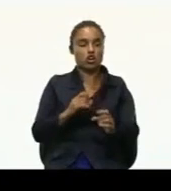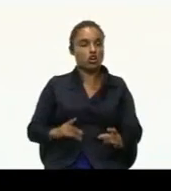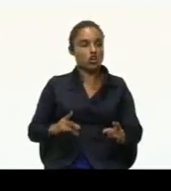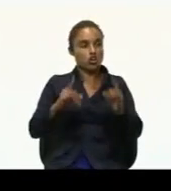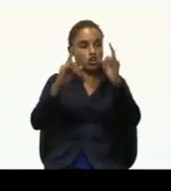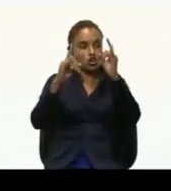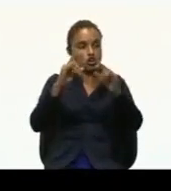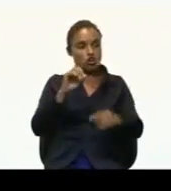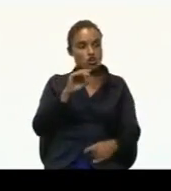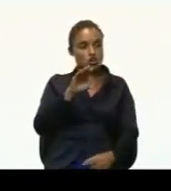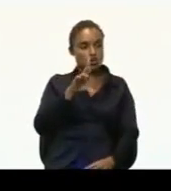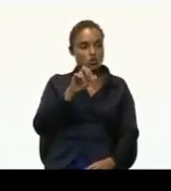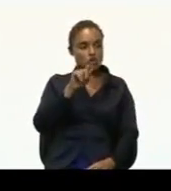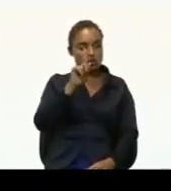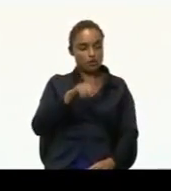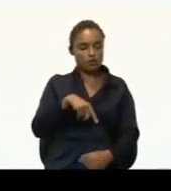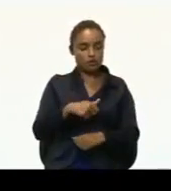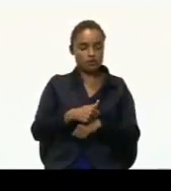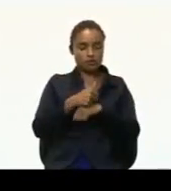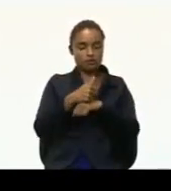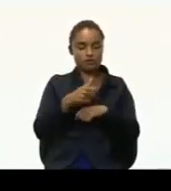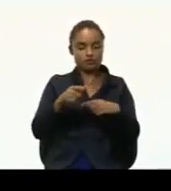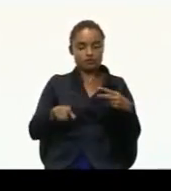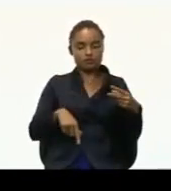terreno vai ser aqui.